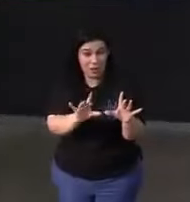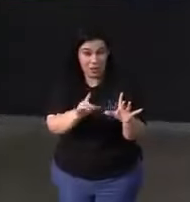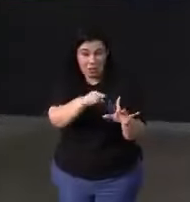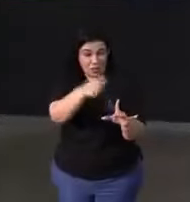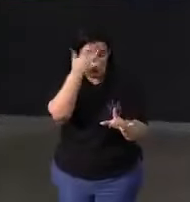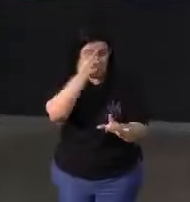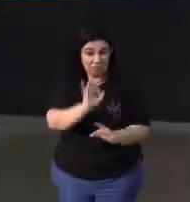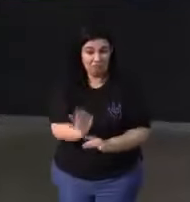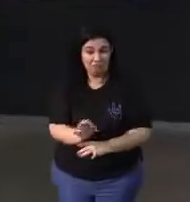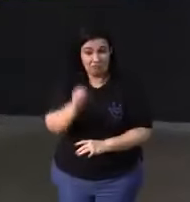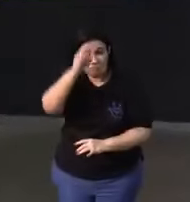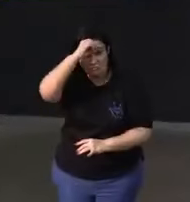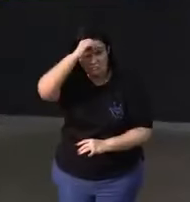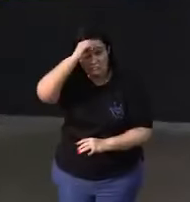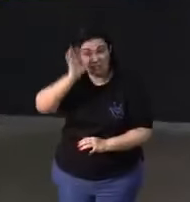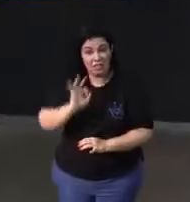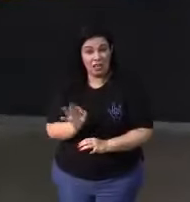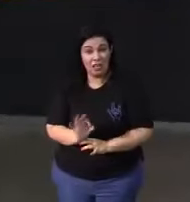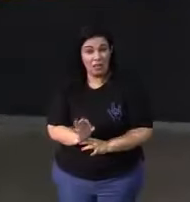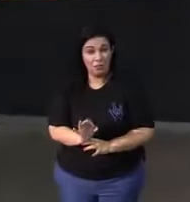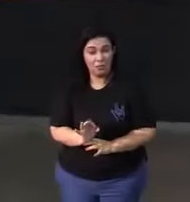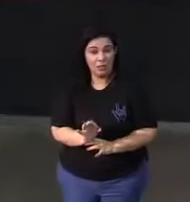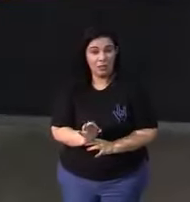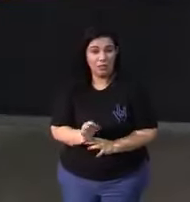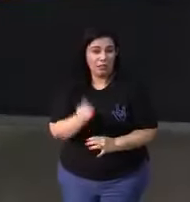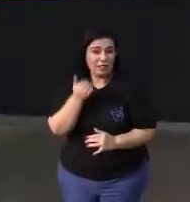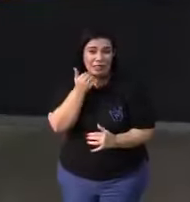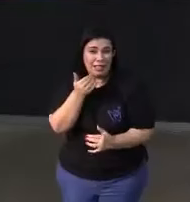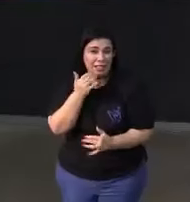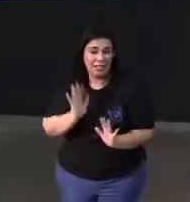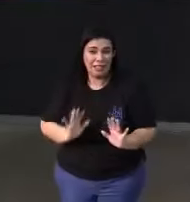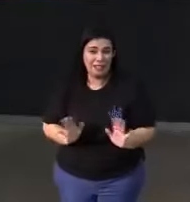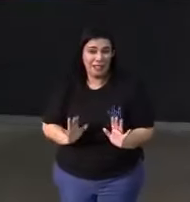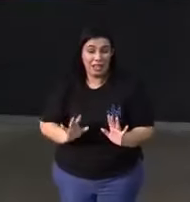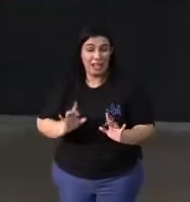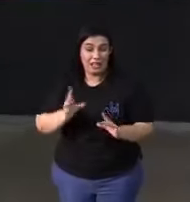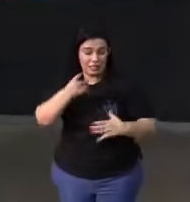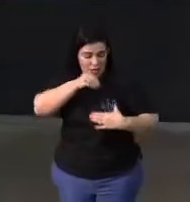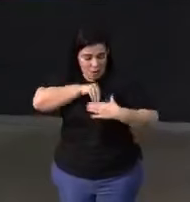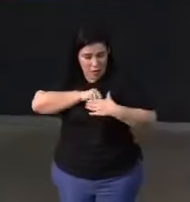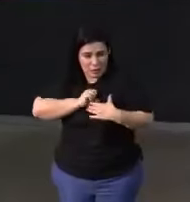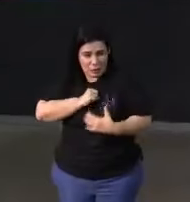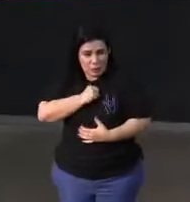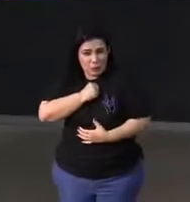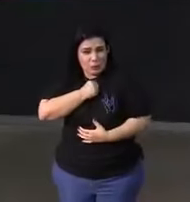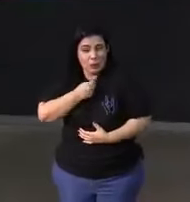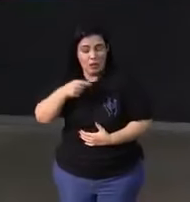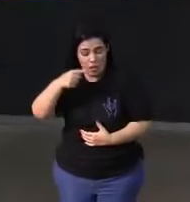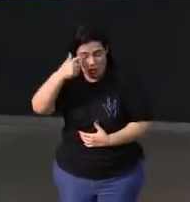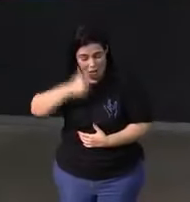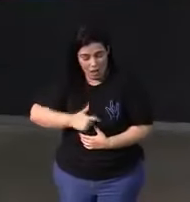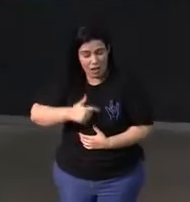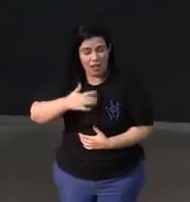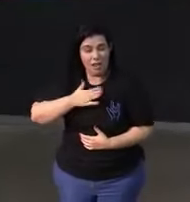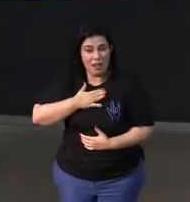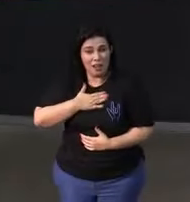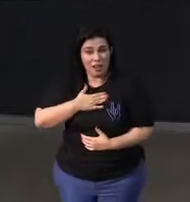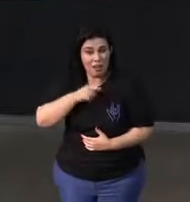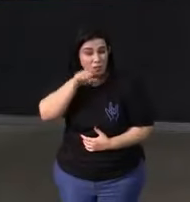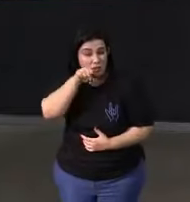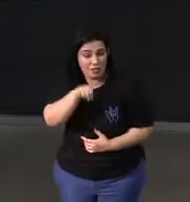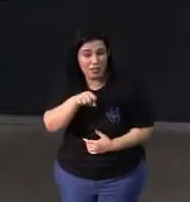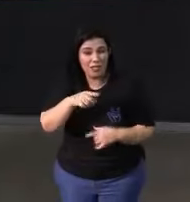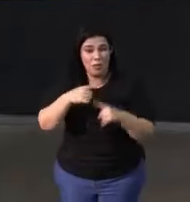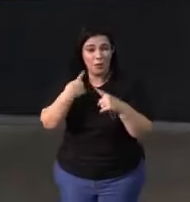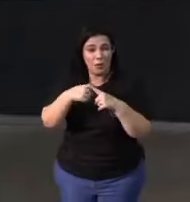nem sabendo que você não gosta dele, ele não está nem aí para você. Quem está guardando essa cólera é você, quem está amargurado é